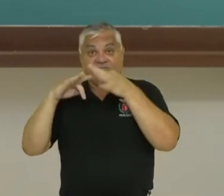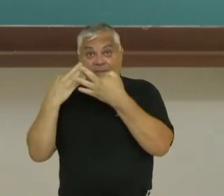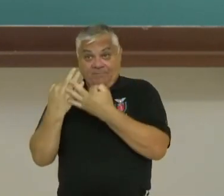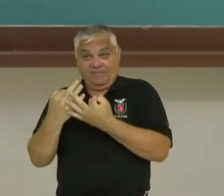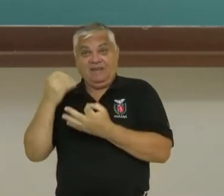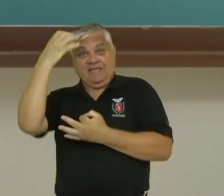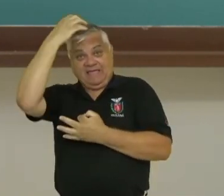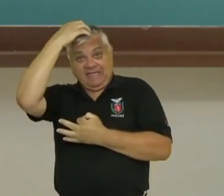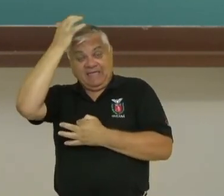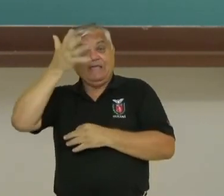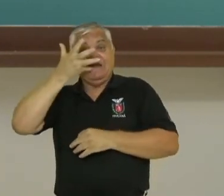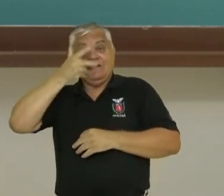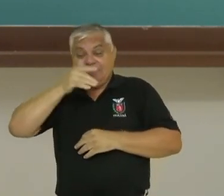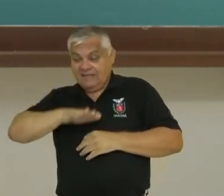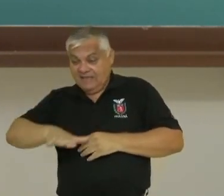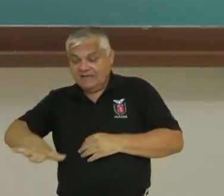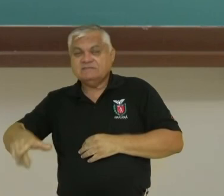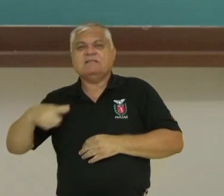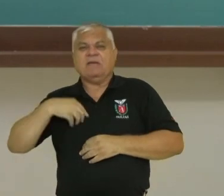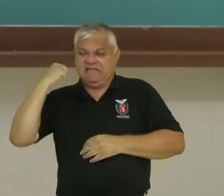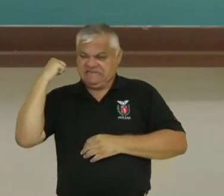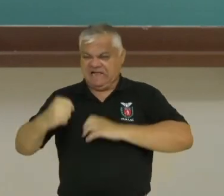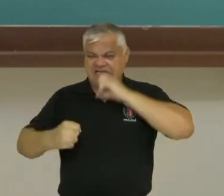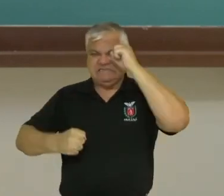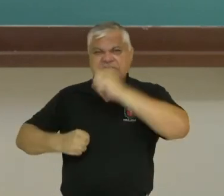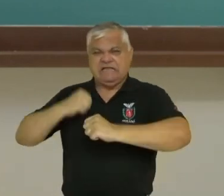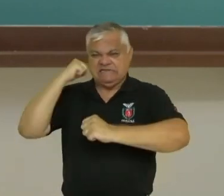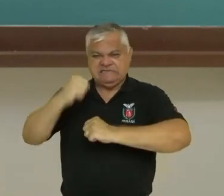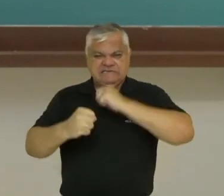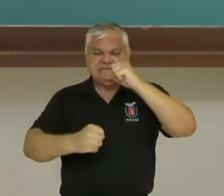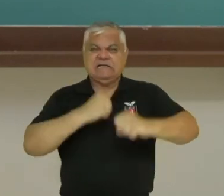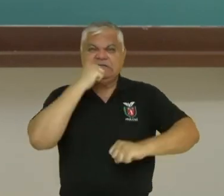incluindo as crianças, foram assassinadas nessa